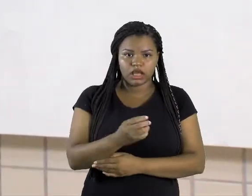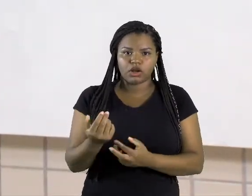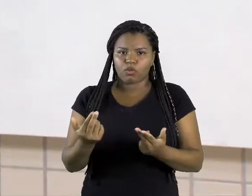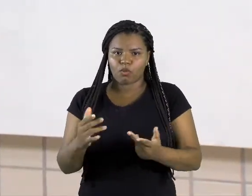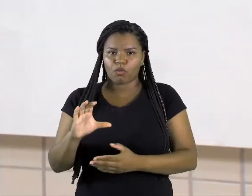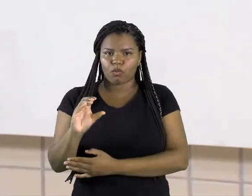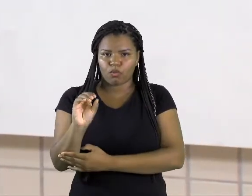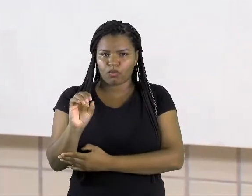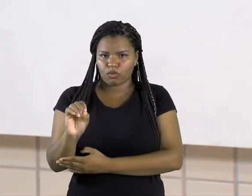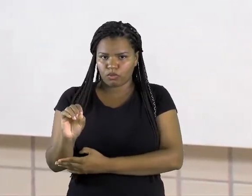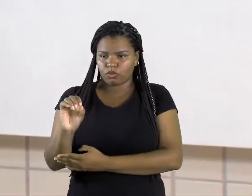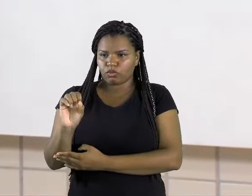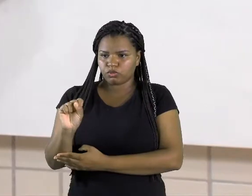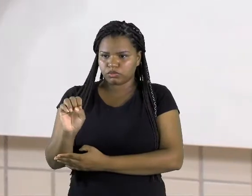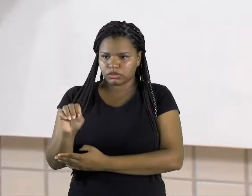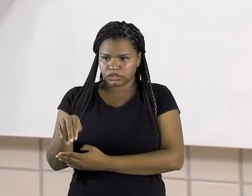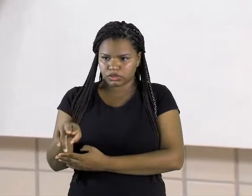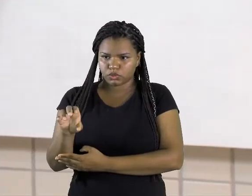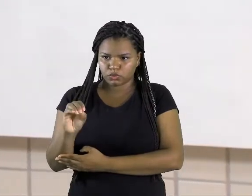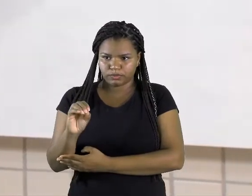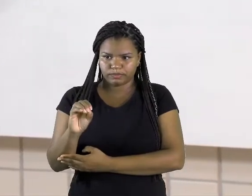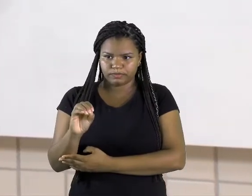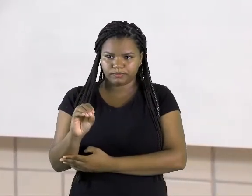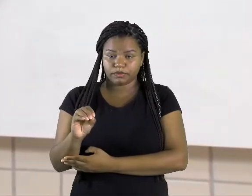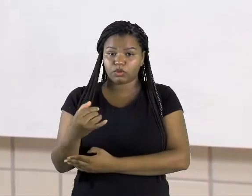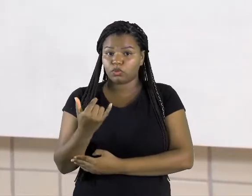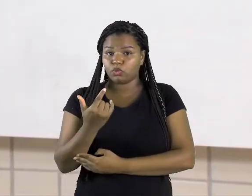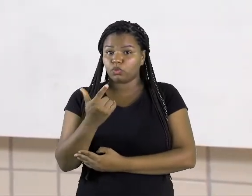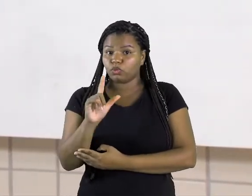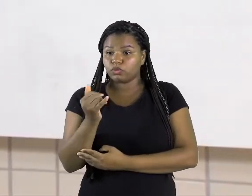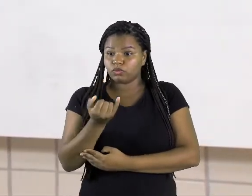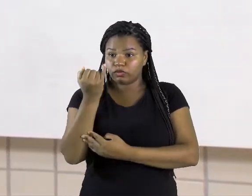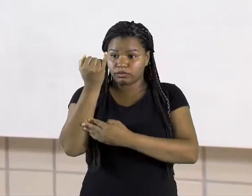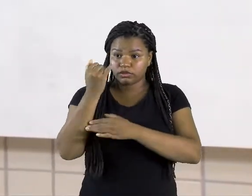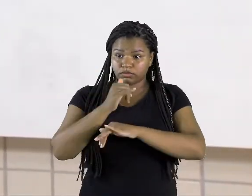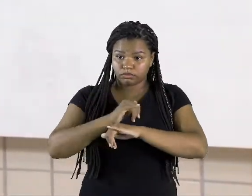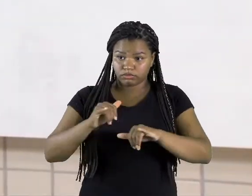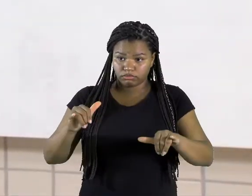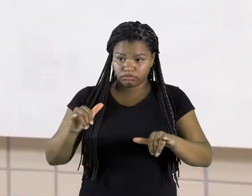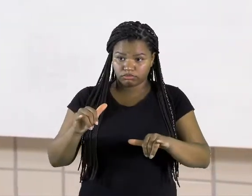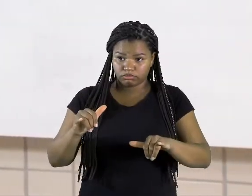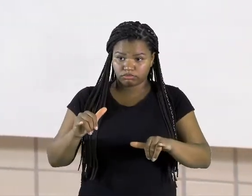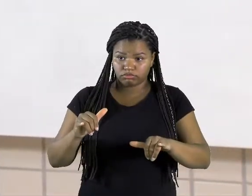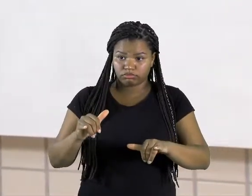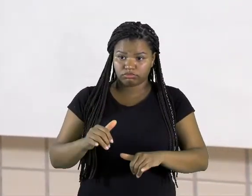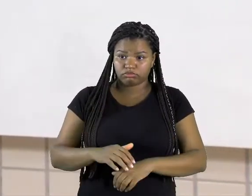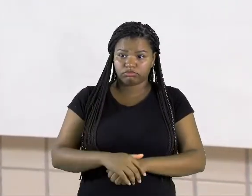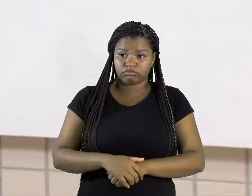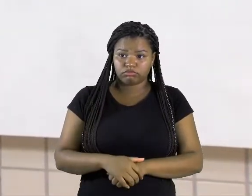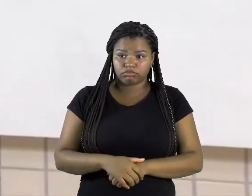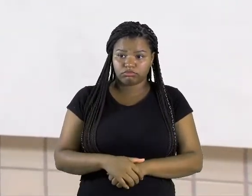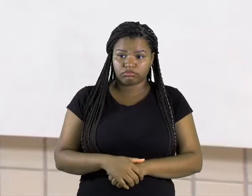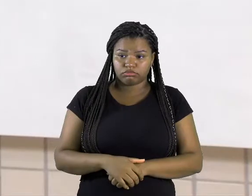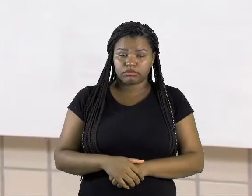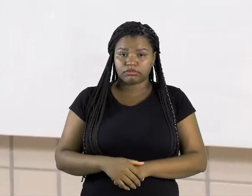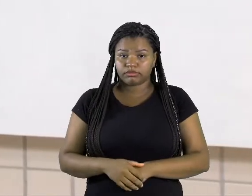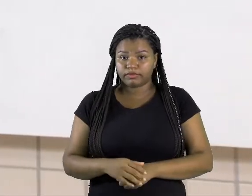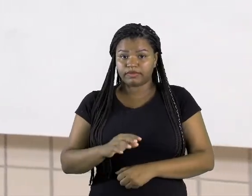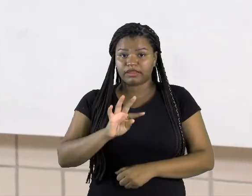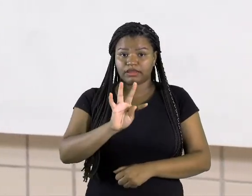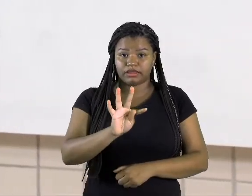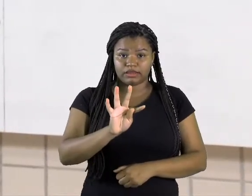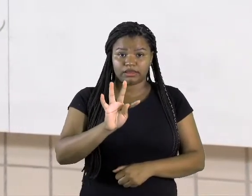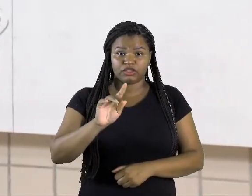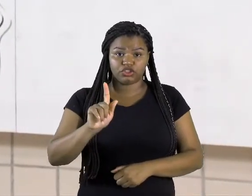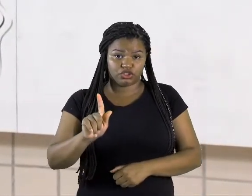Bom, outra informação importante é a seguinte. Eu falei para vocês que a tangente de um